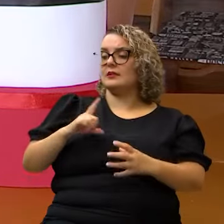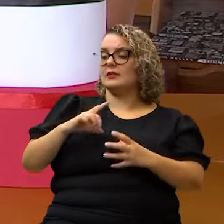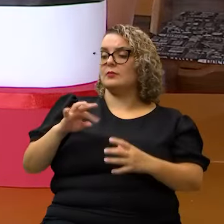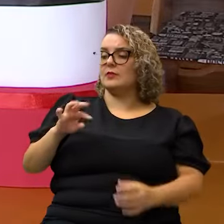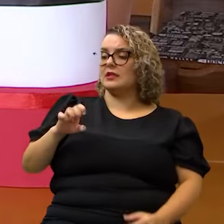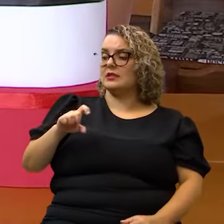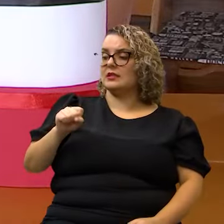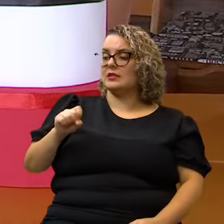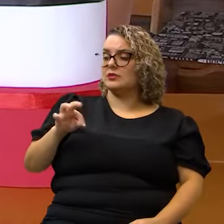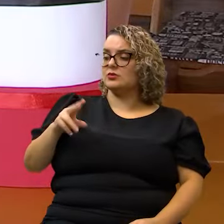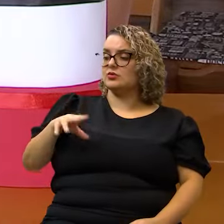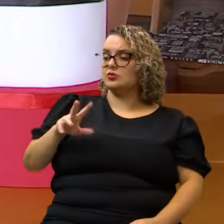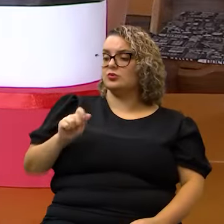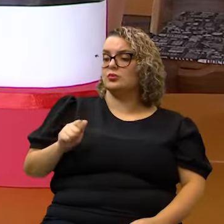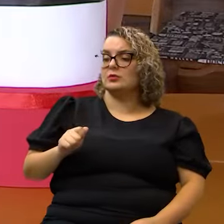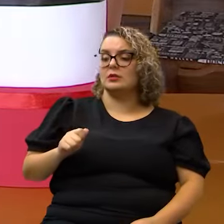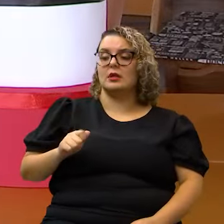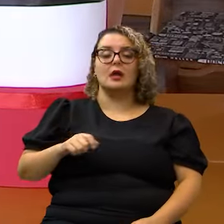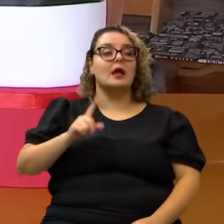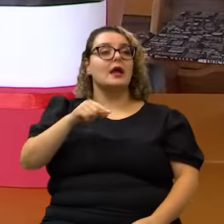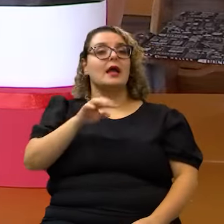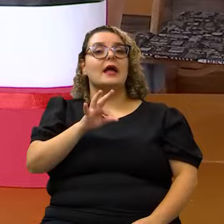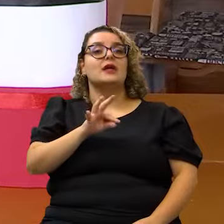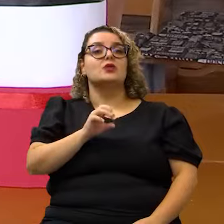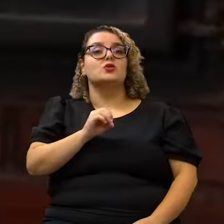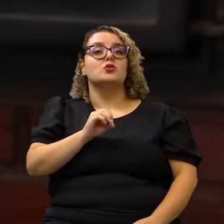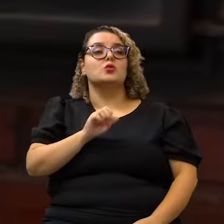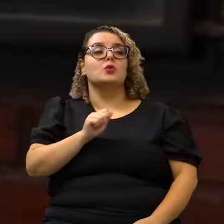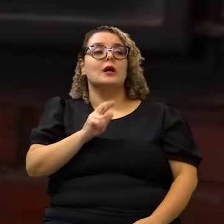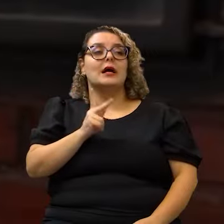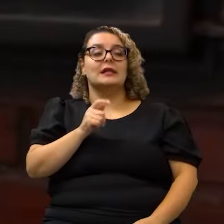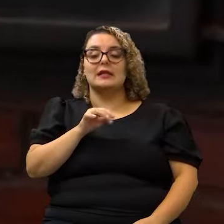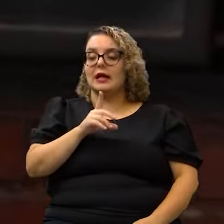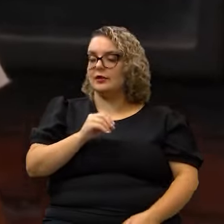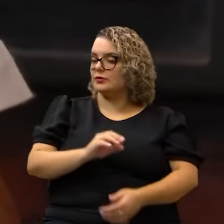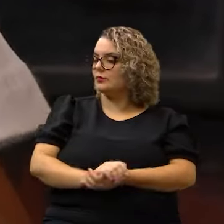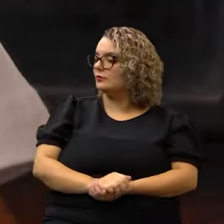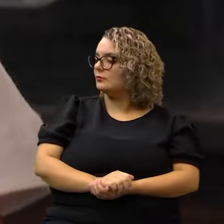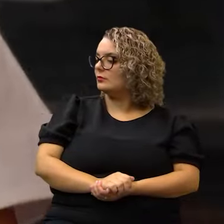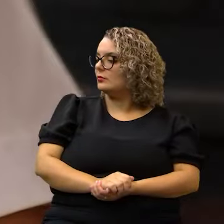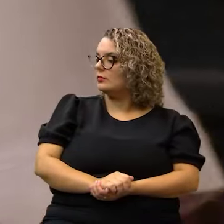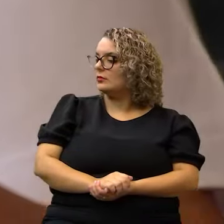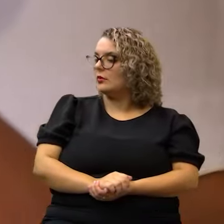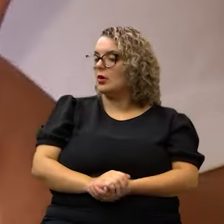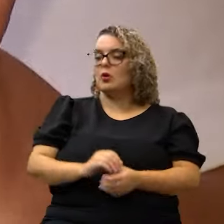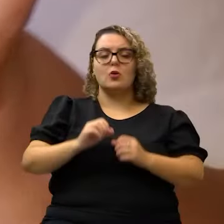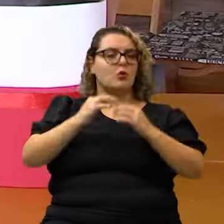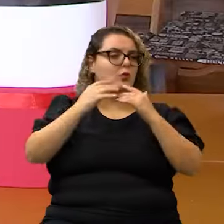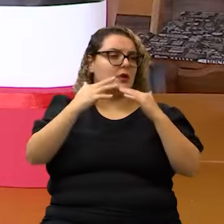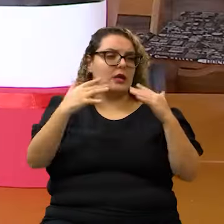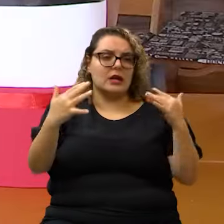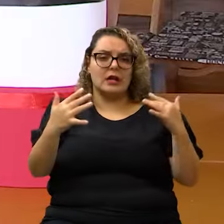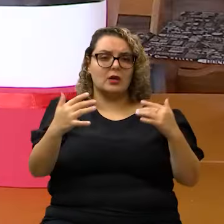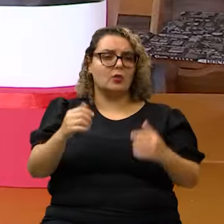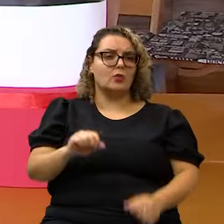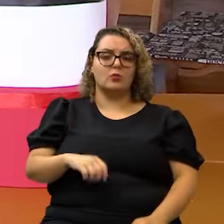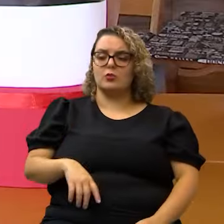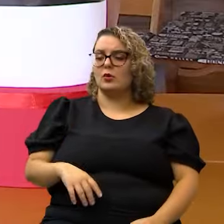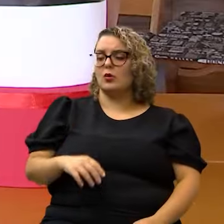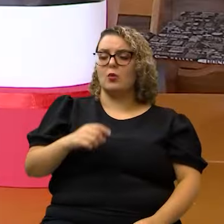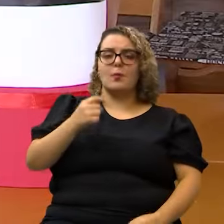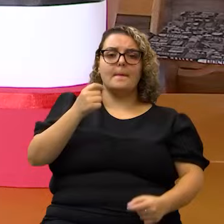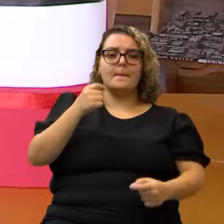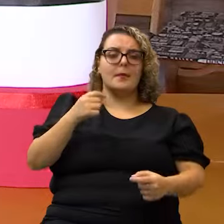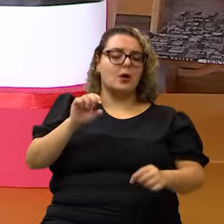textura, ele é como o, se fosse pelúcia. Ele é o EVA toalhado. Ele é o toalhado. Você pode usar toalhado com glitter,